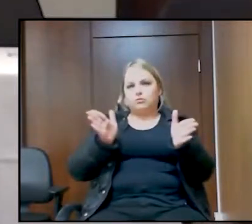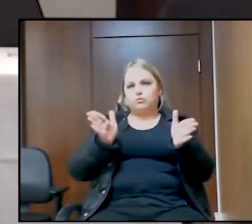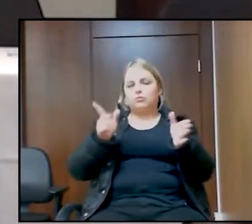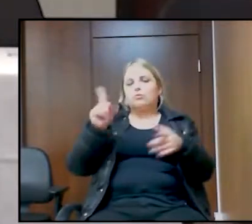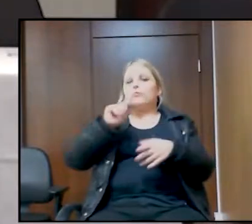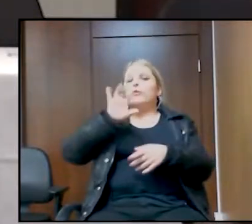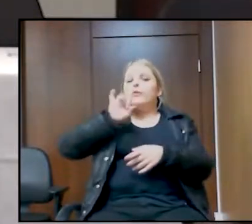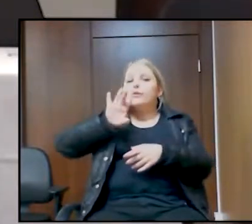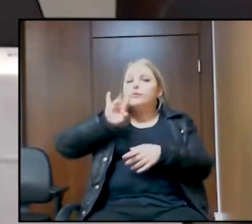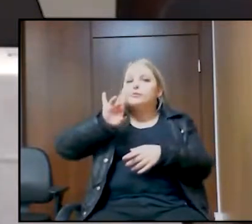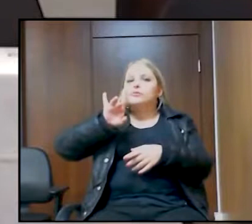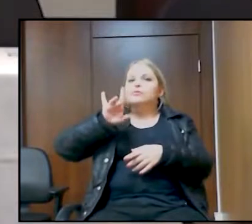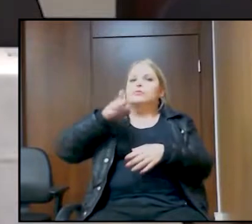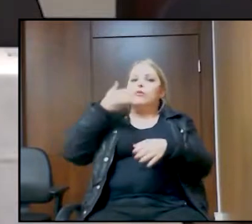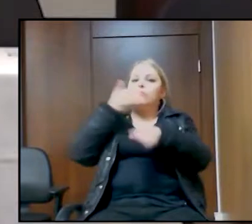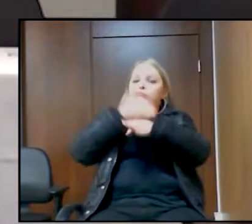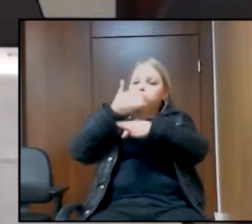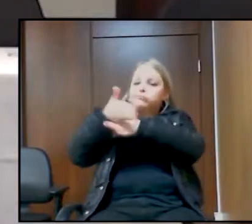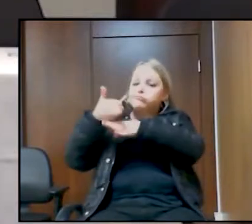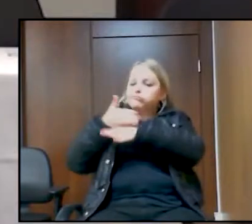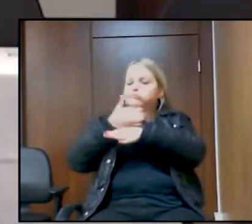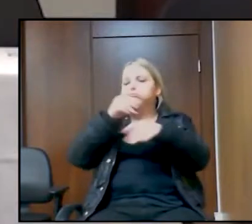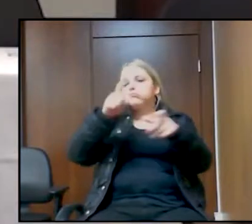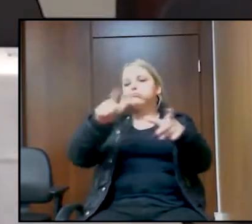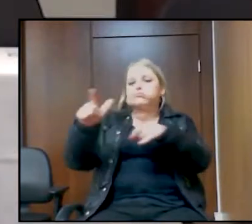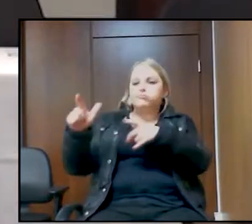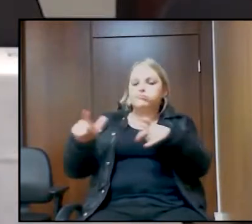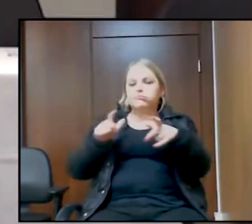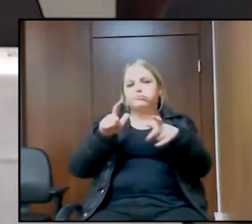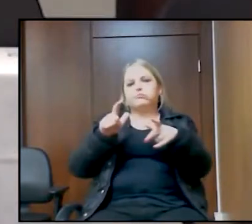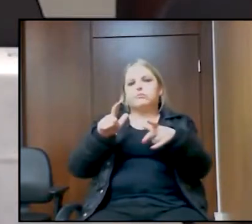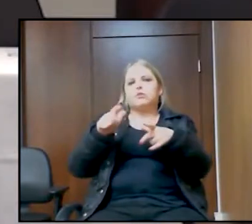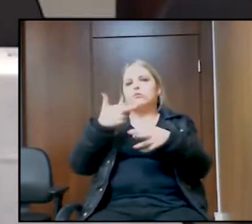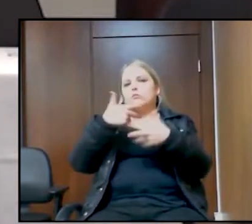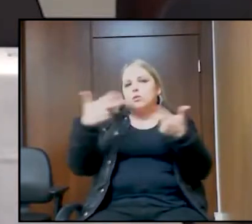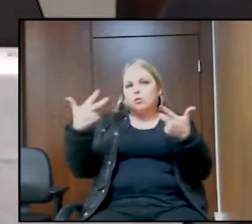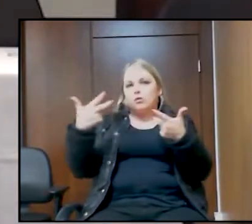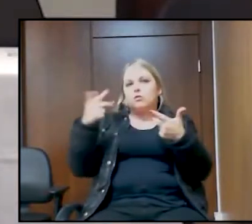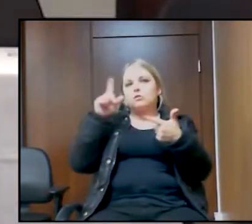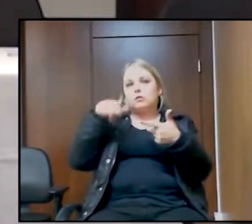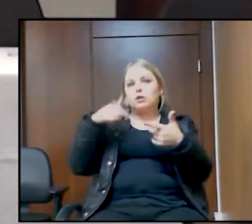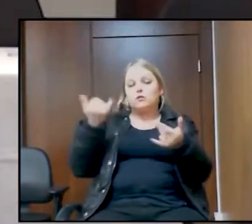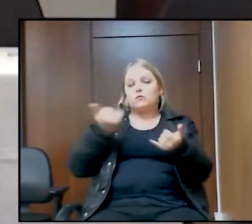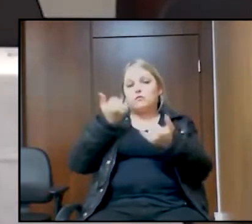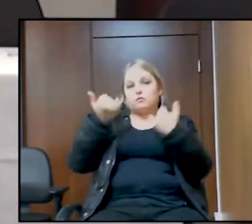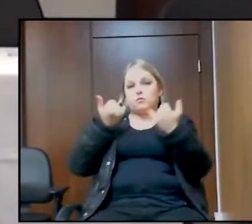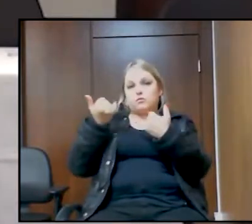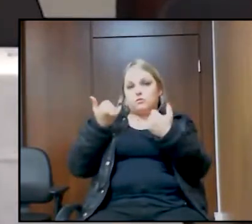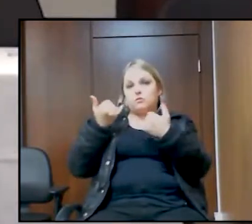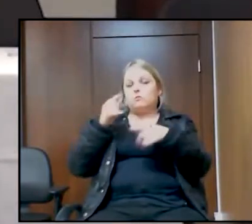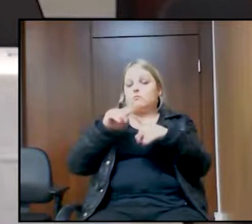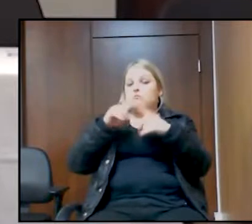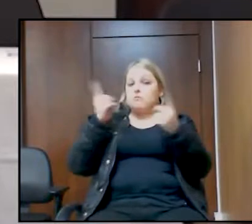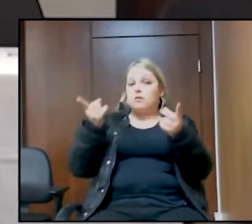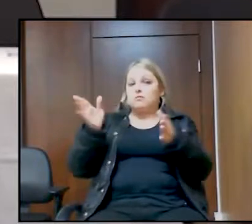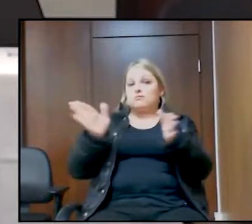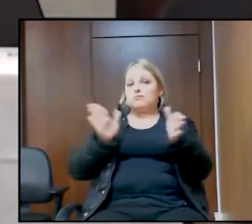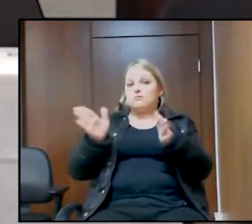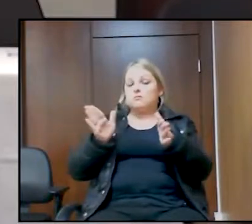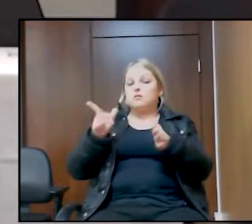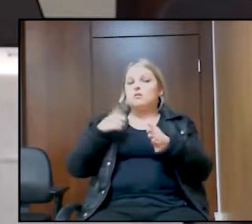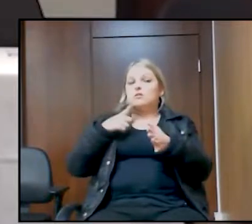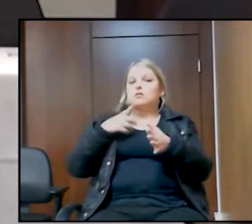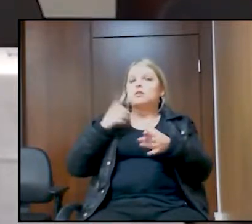como acesso a locais, acesso a coisas ou acesso a informações, mas acessibilidade enquanto